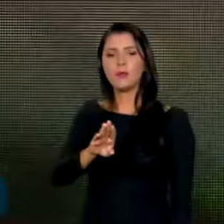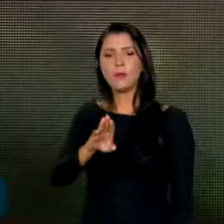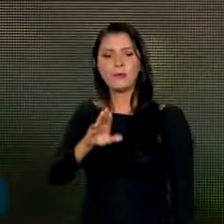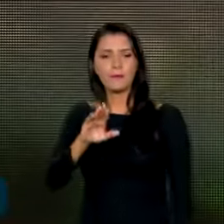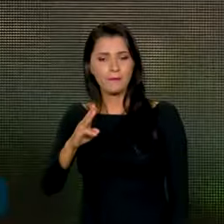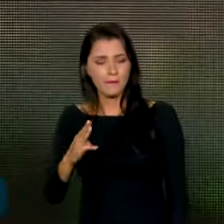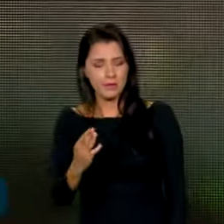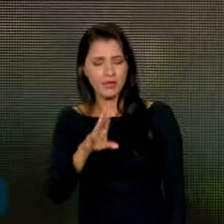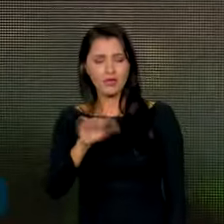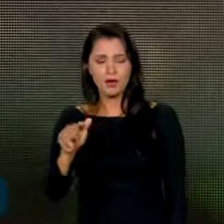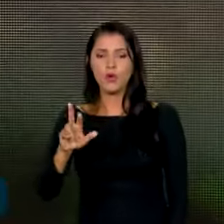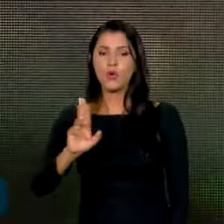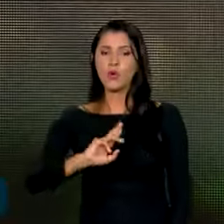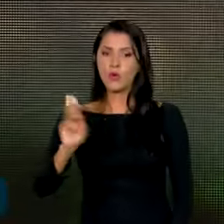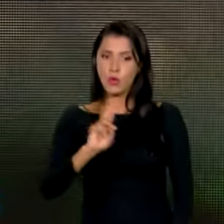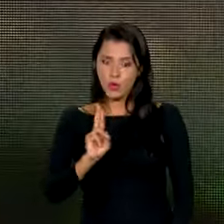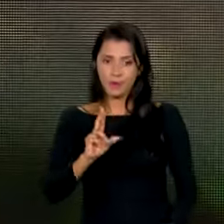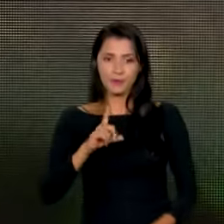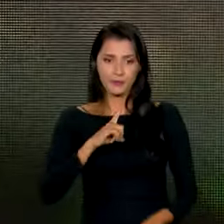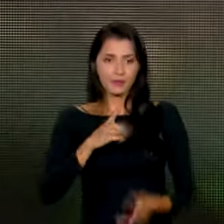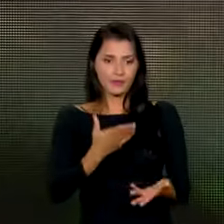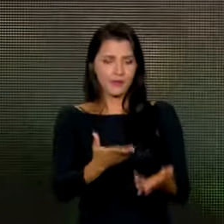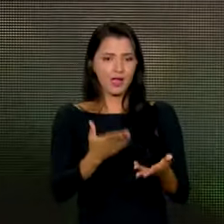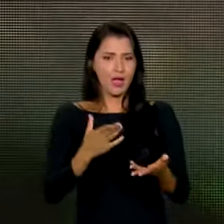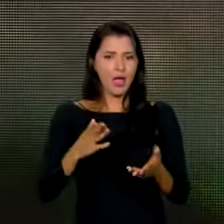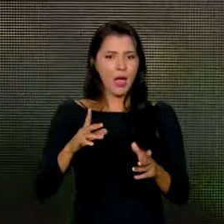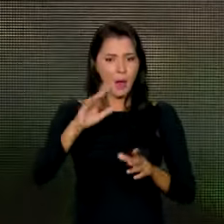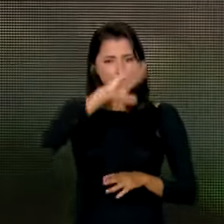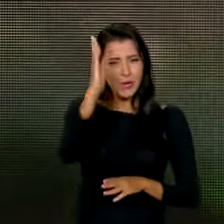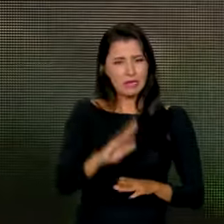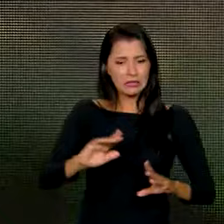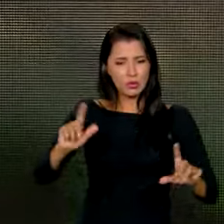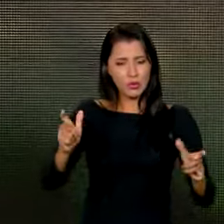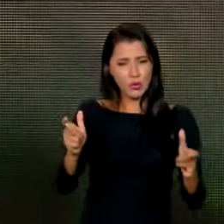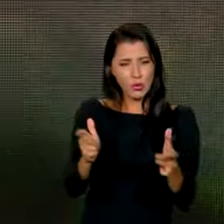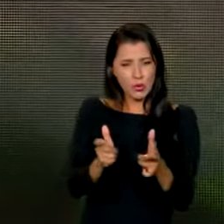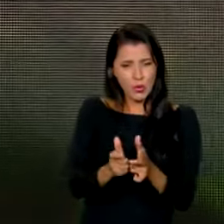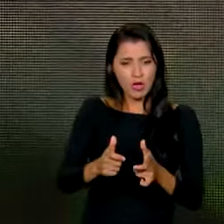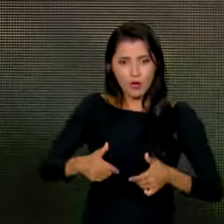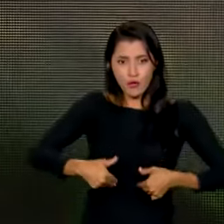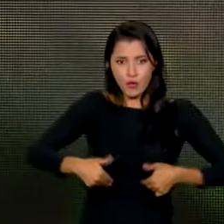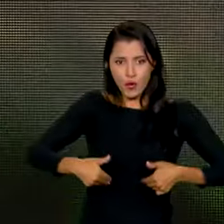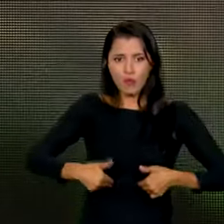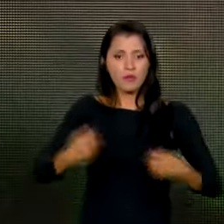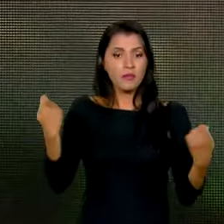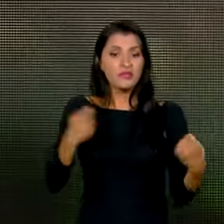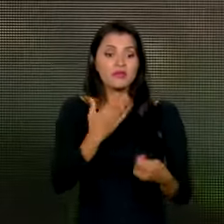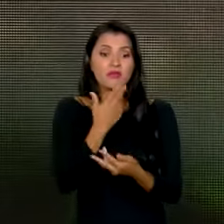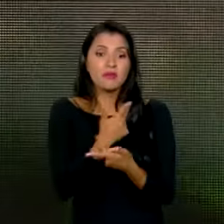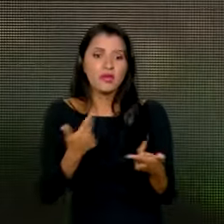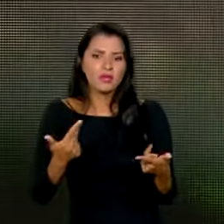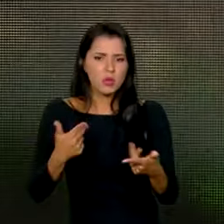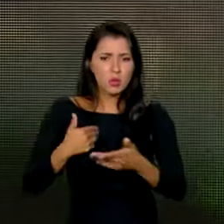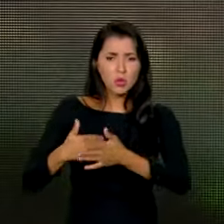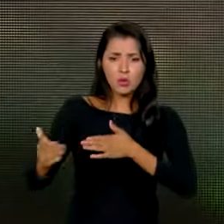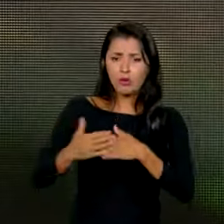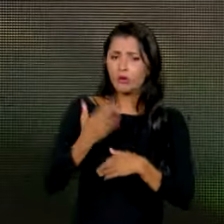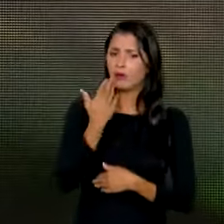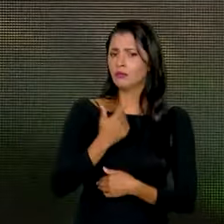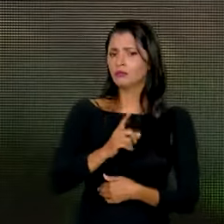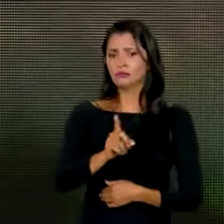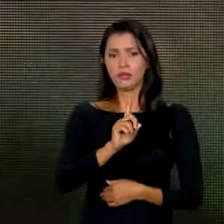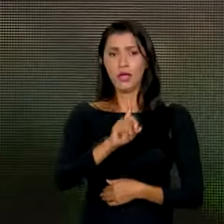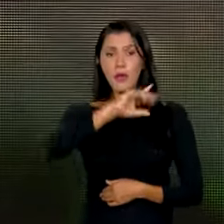Para tirar o Brasil do mapa da fome, precisamos de alimento. Mas o Brasil não quer qualquer alimento. O Brasil quer